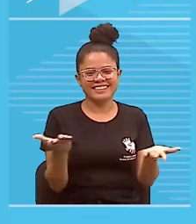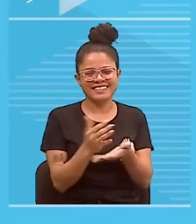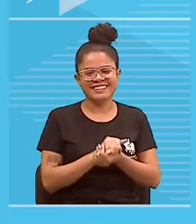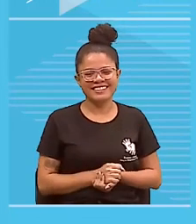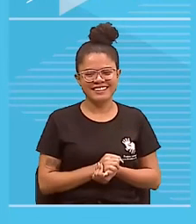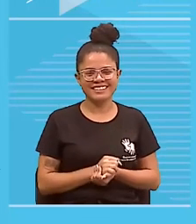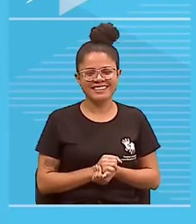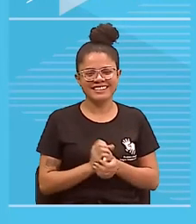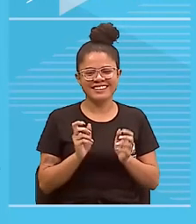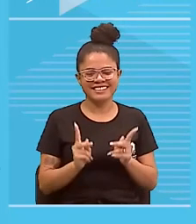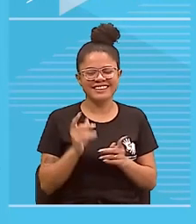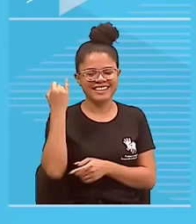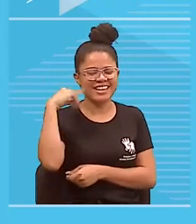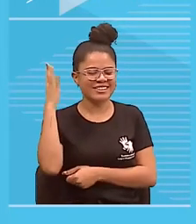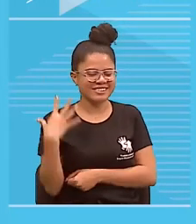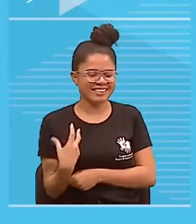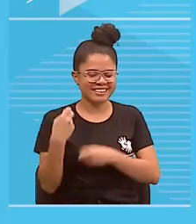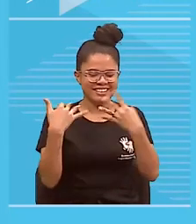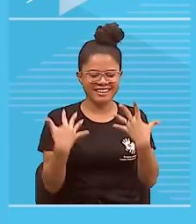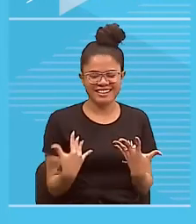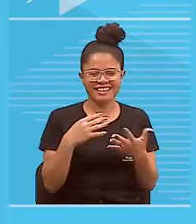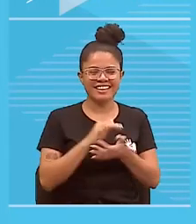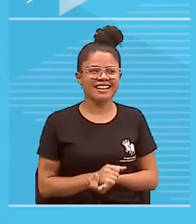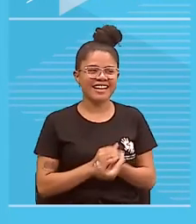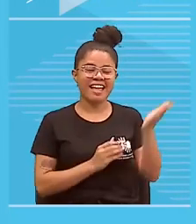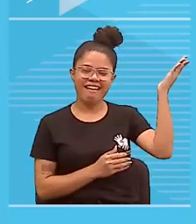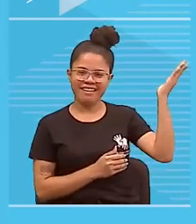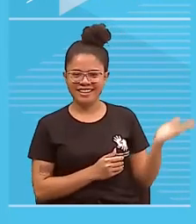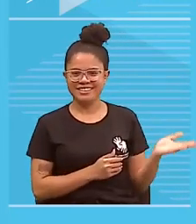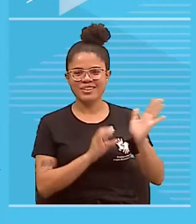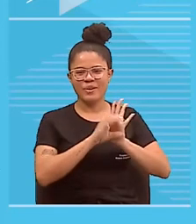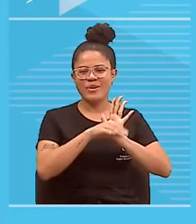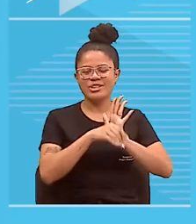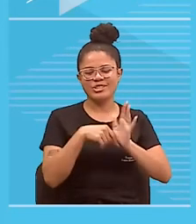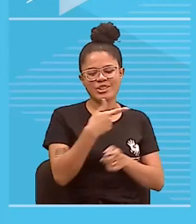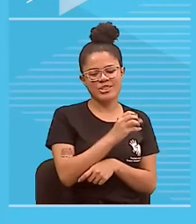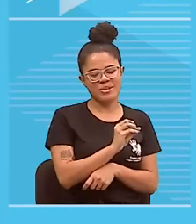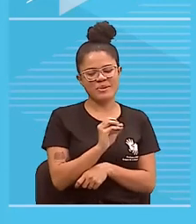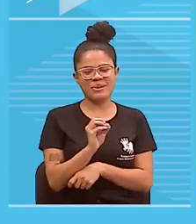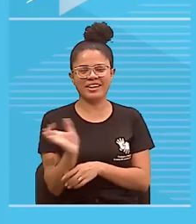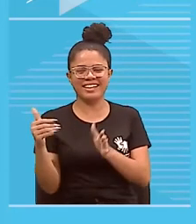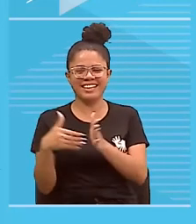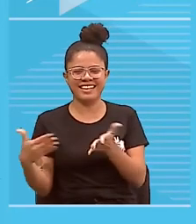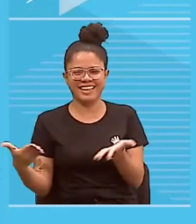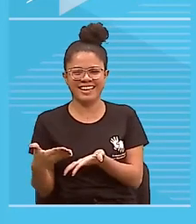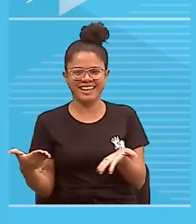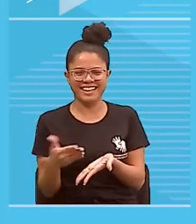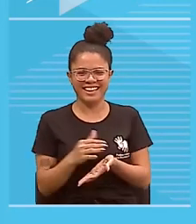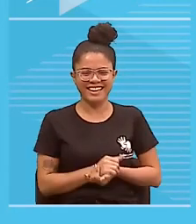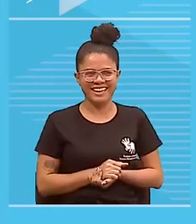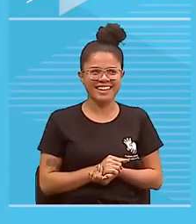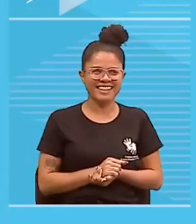Oi gente dos a Joice acabou de me dizer essa definição a partir dos anos 2000 para cá